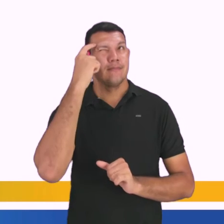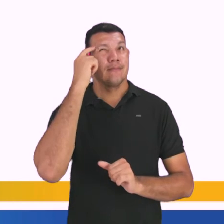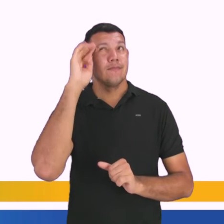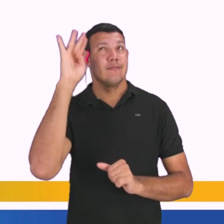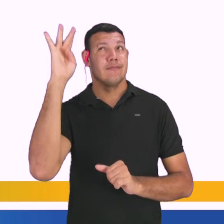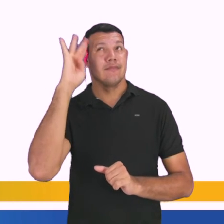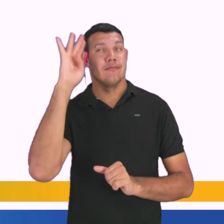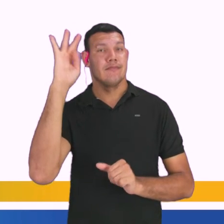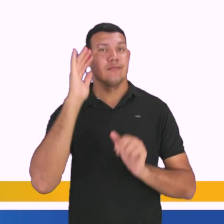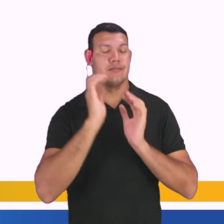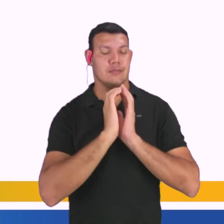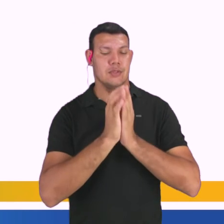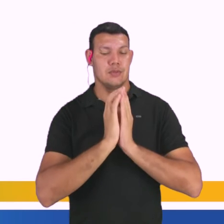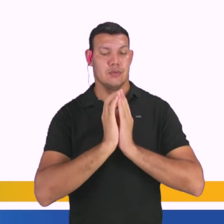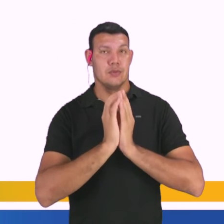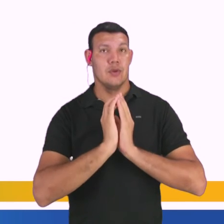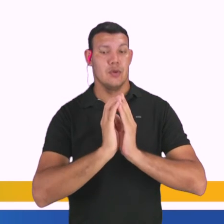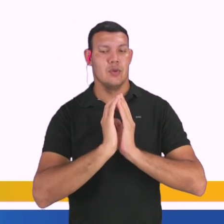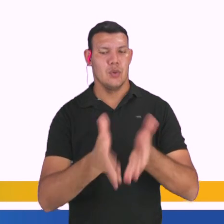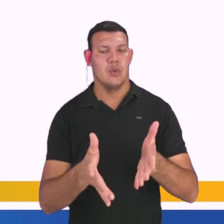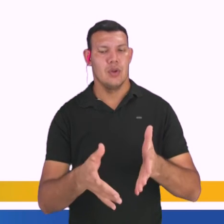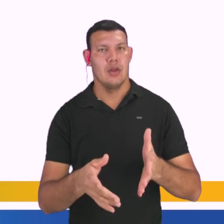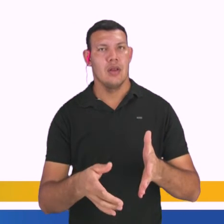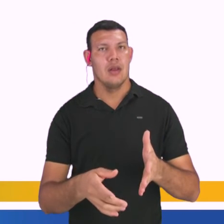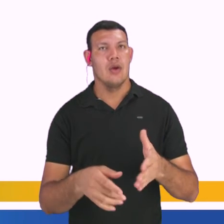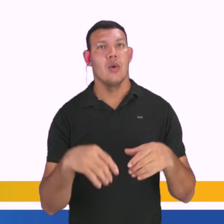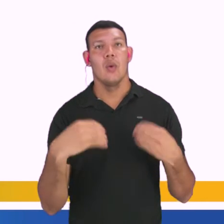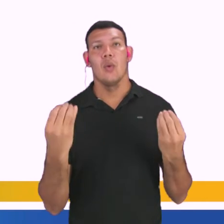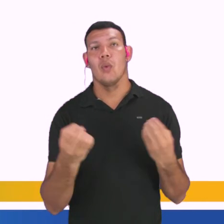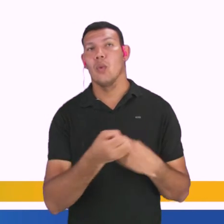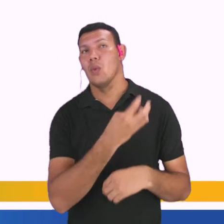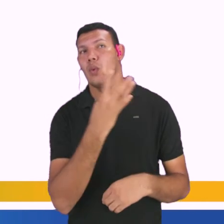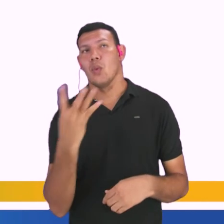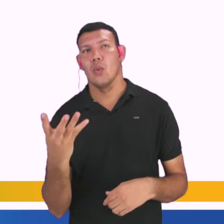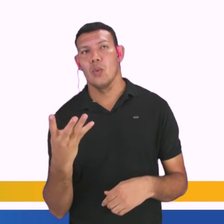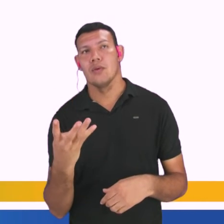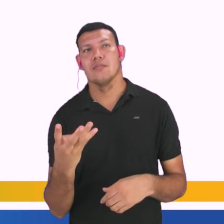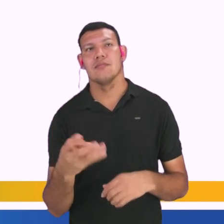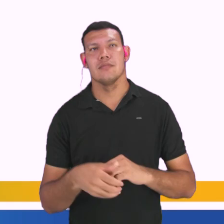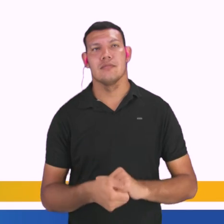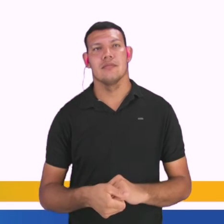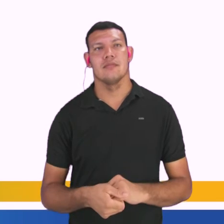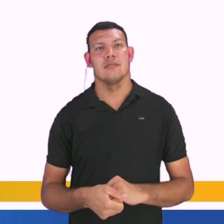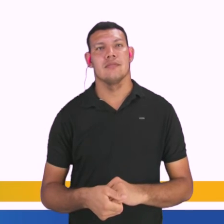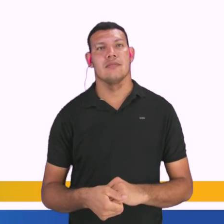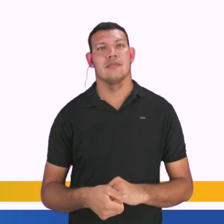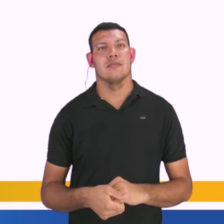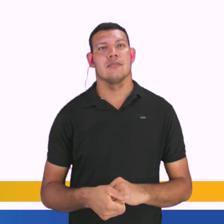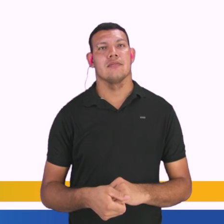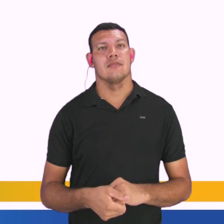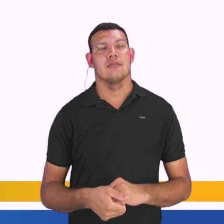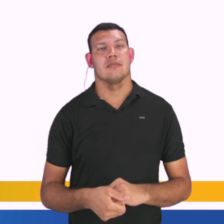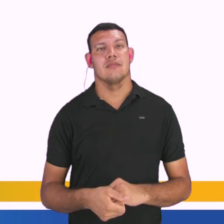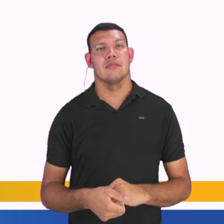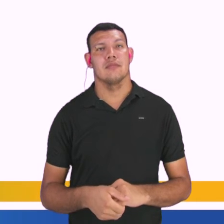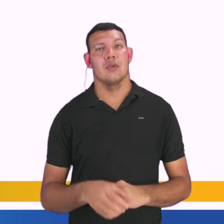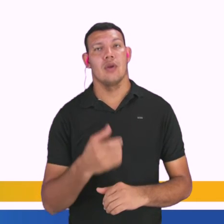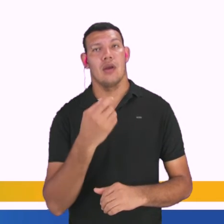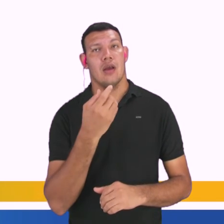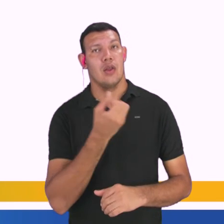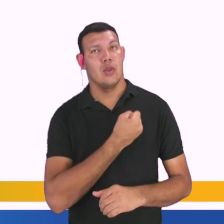você já imagina um dado ela tem quantas faces você vai observar que os números dos dados